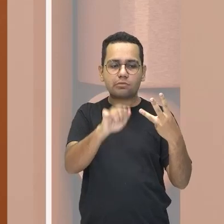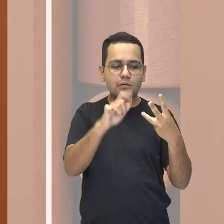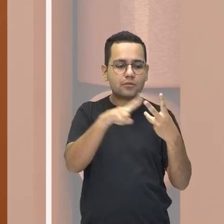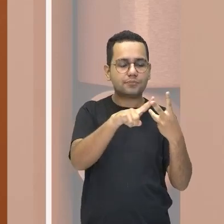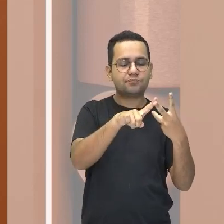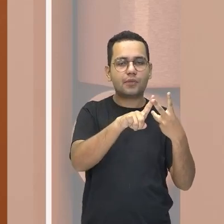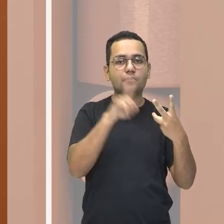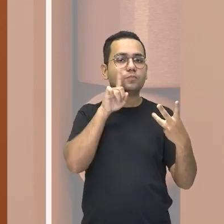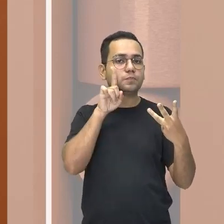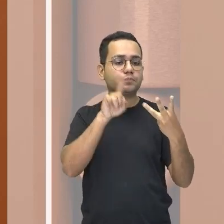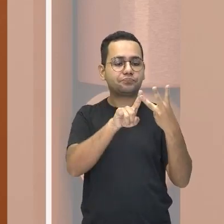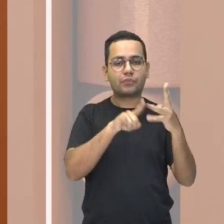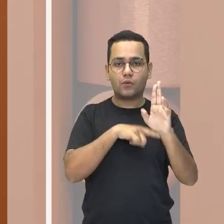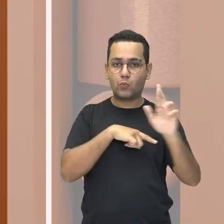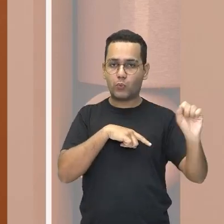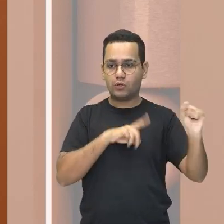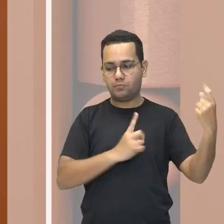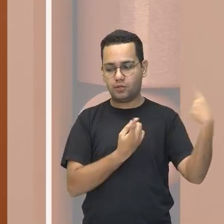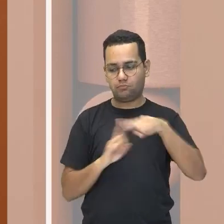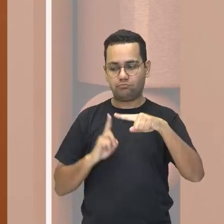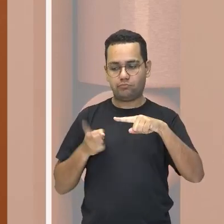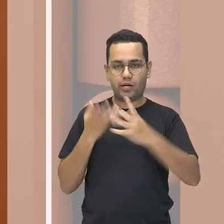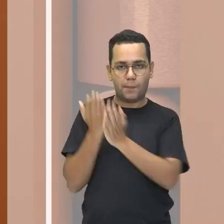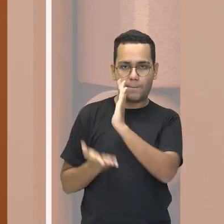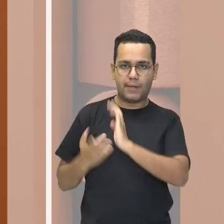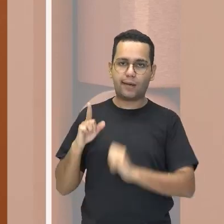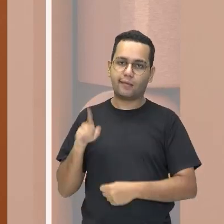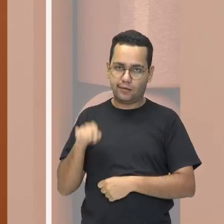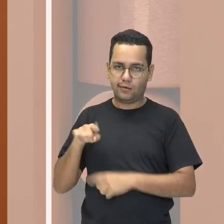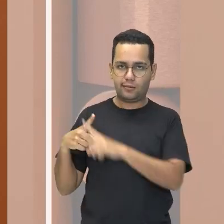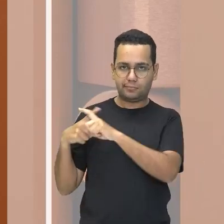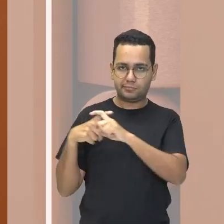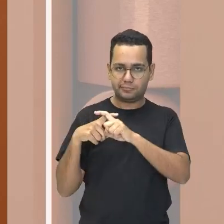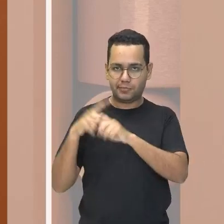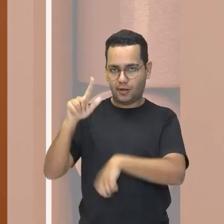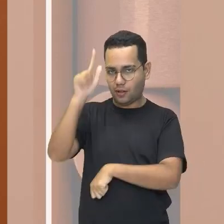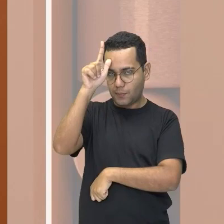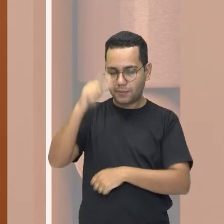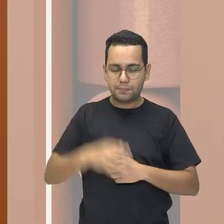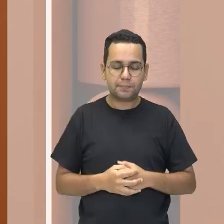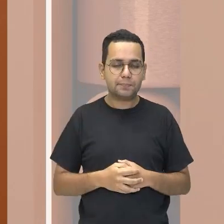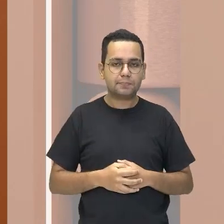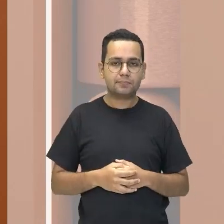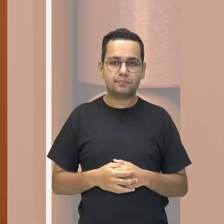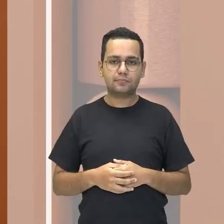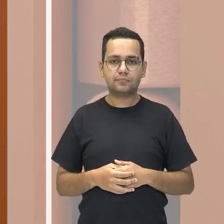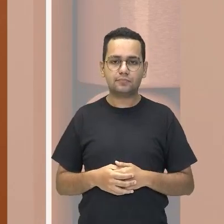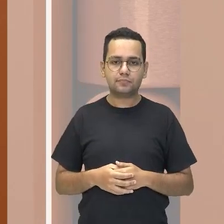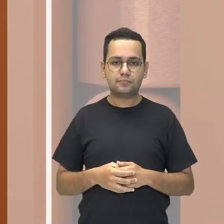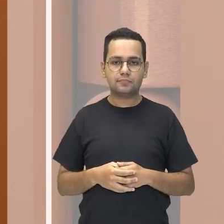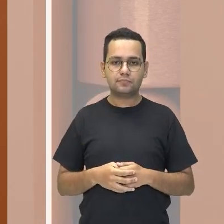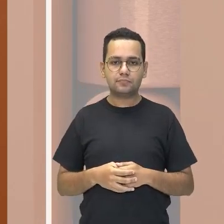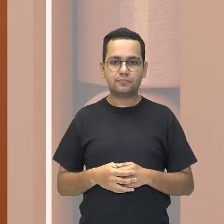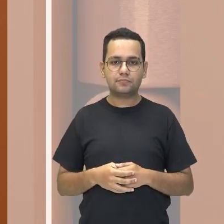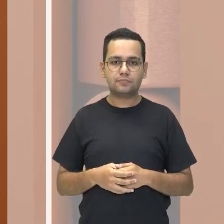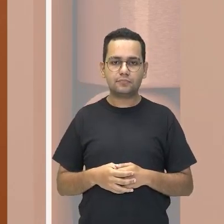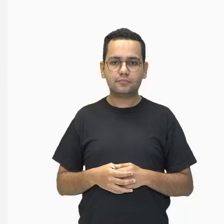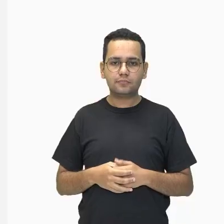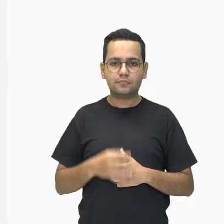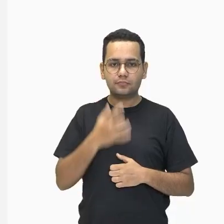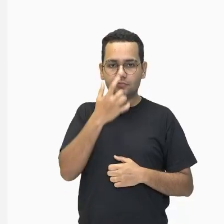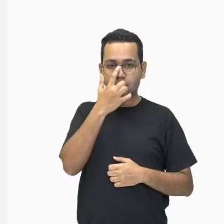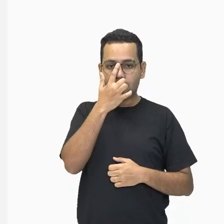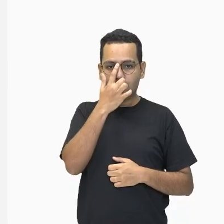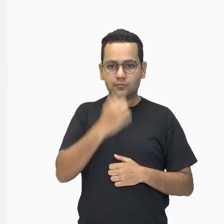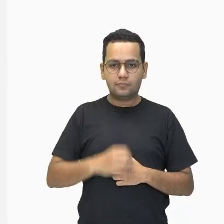comum, que no caso era a própria Alemanha nazista. Vamos então verificar um pouquinho mais sobre essa questão da entrada dos norte-americanos no conflito. Vamos lá,